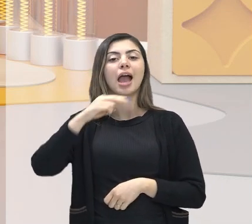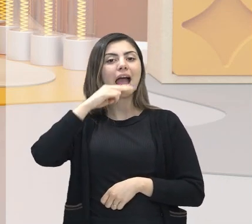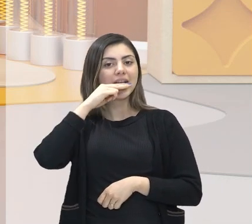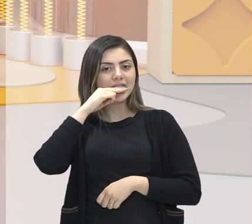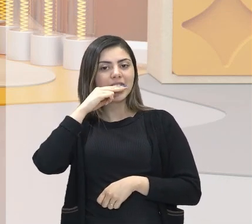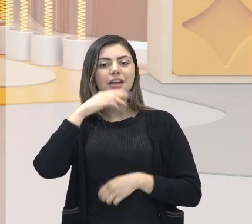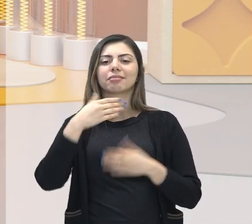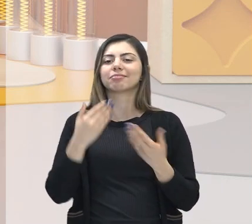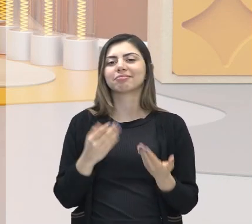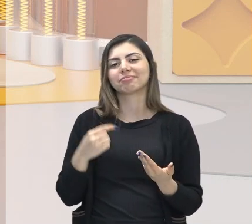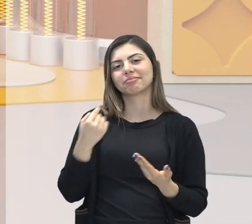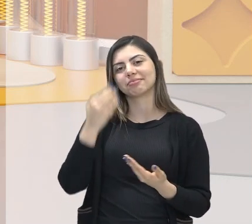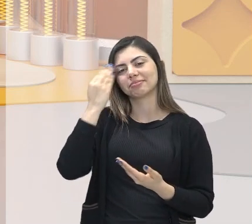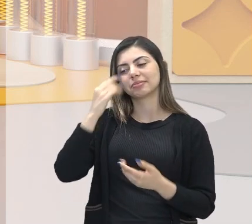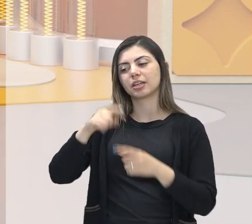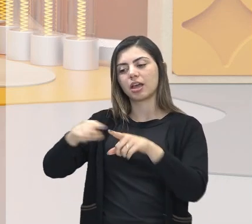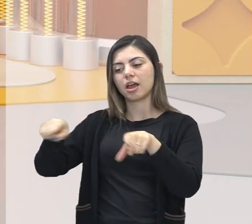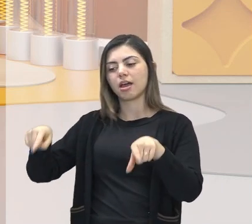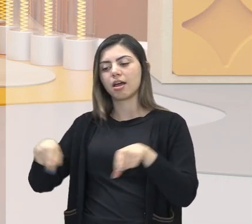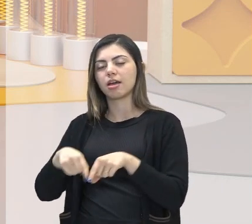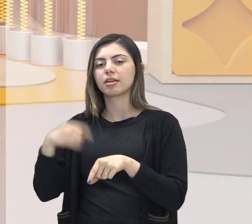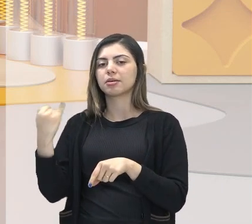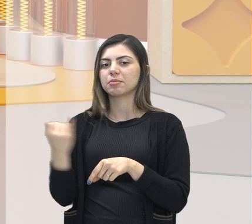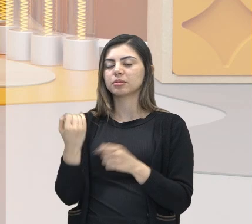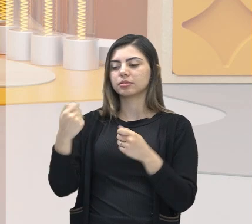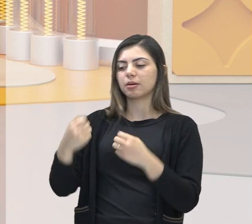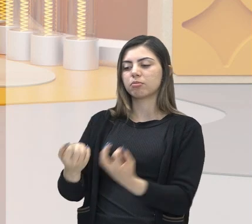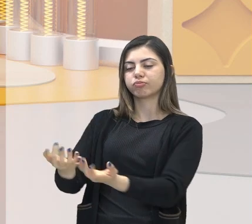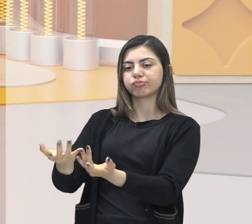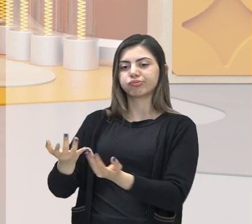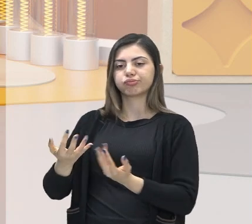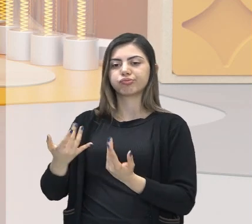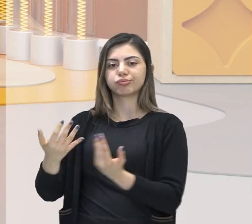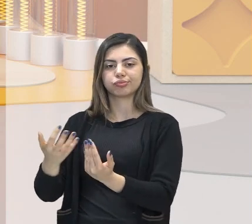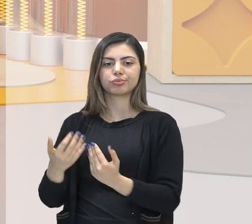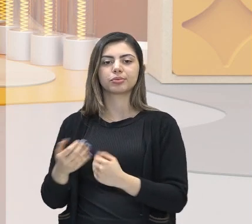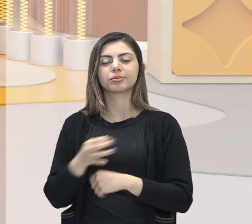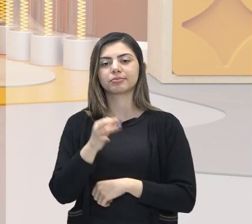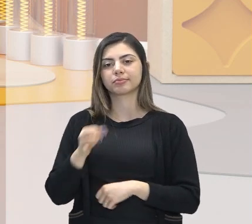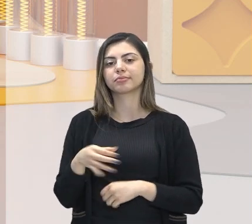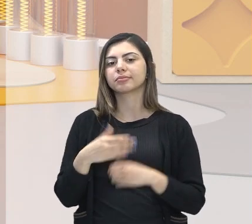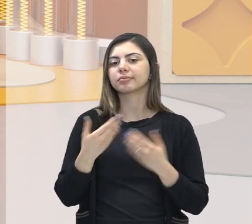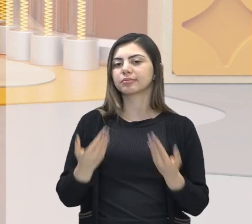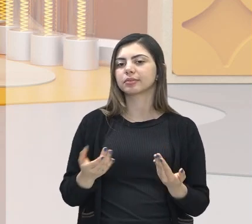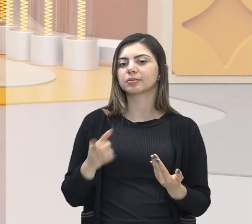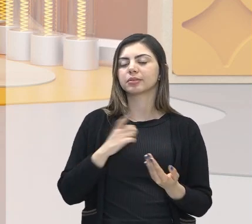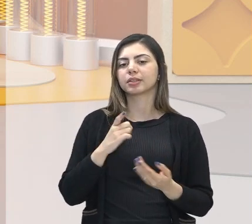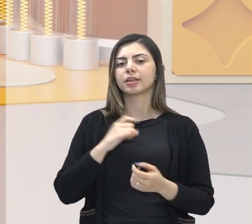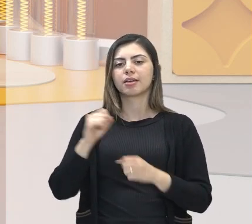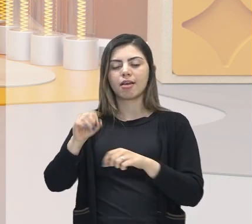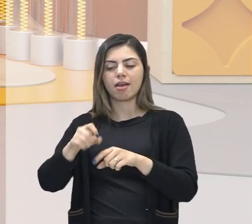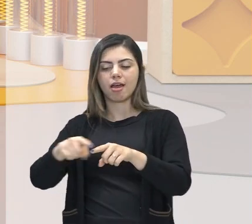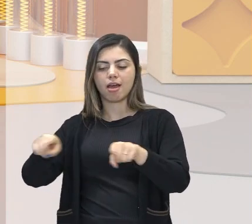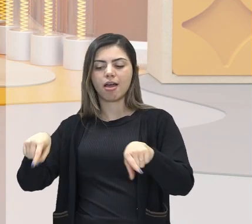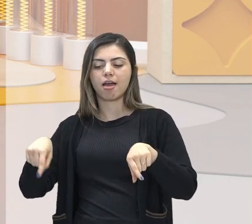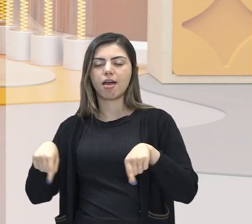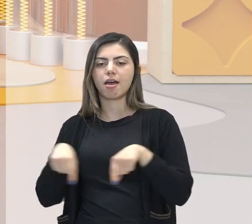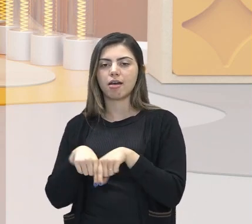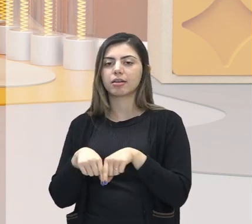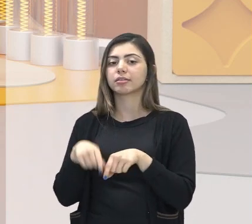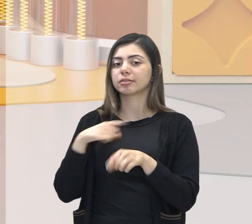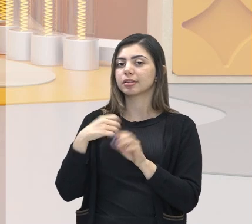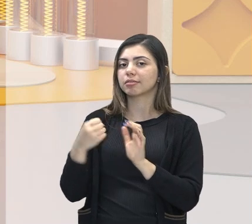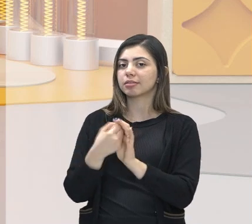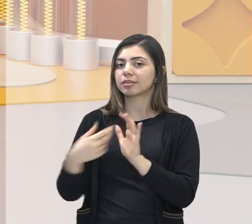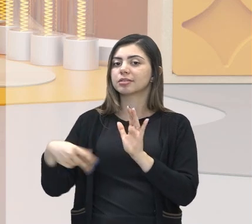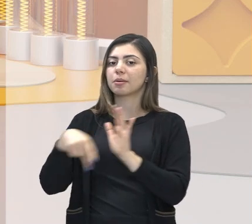claro, né? Tem áreas ali importantes para produção de cana-de-açúcar. É uma área ali tem áreas que tem essa